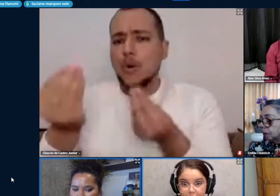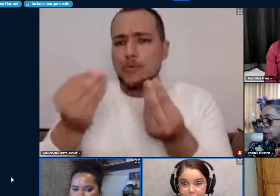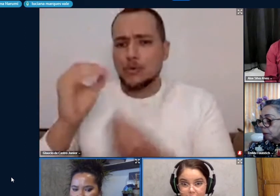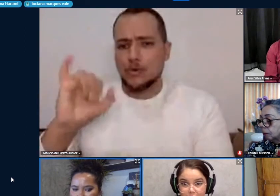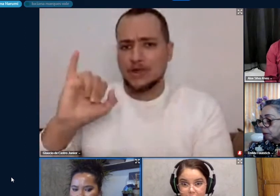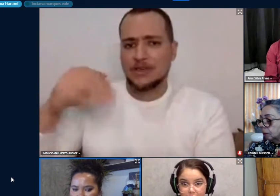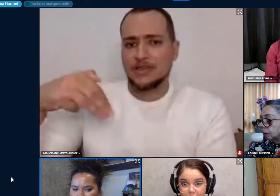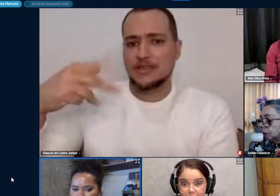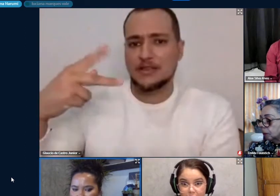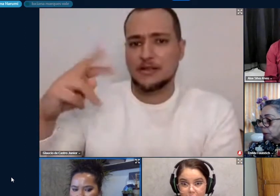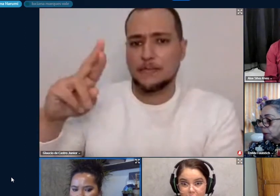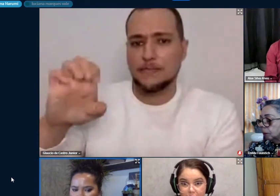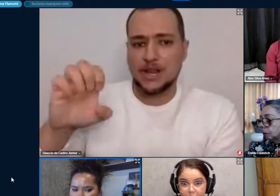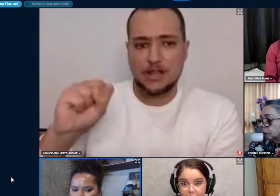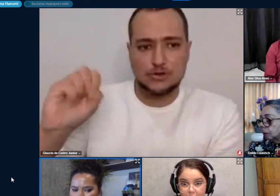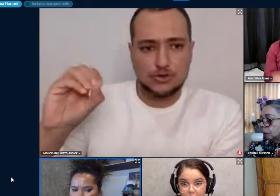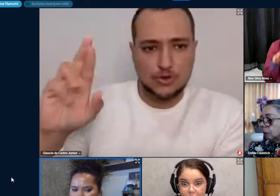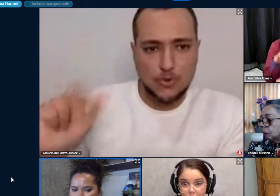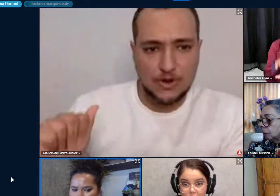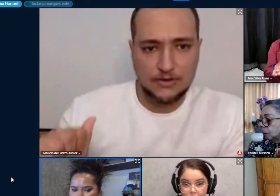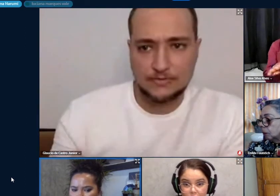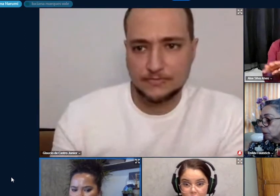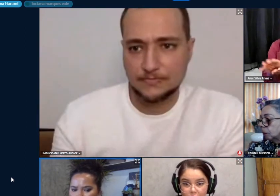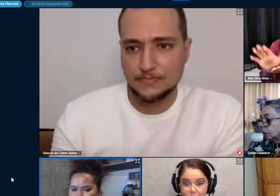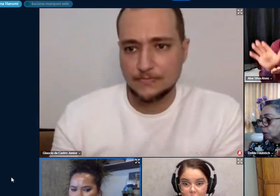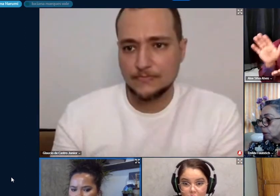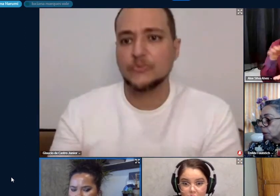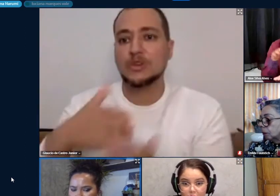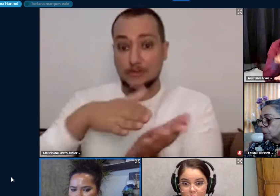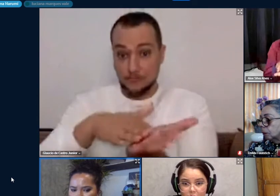você fez um sinal de impressora.